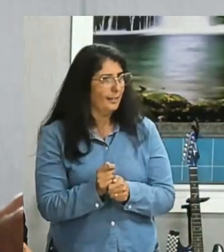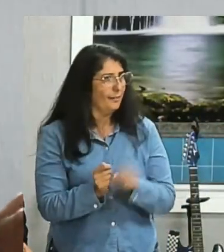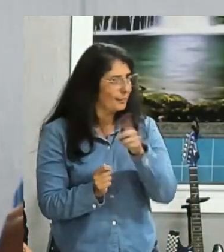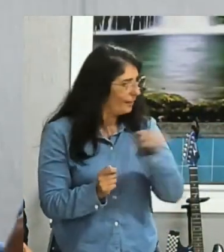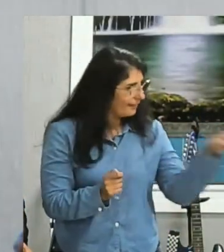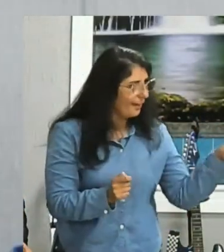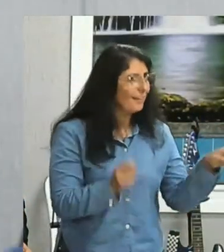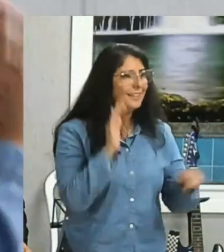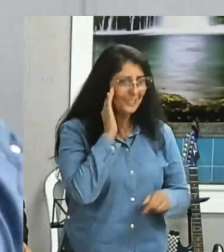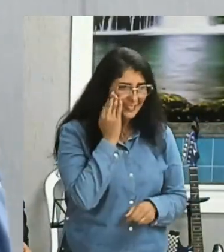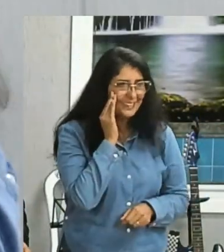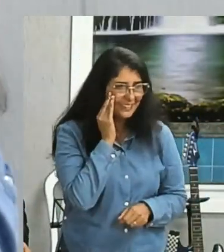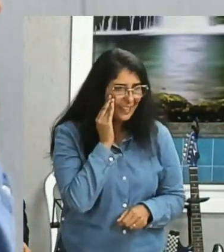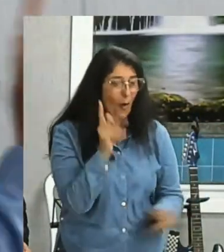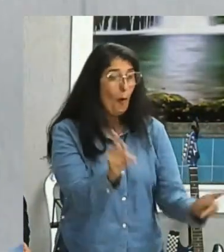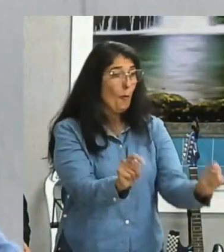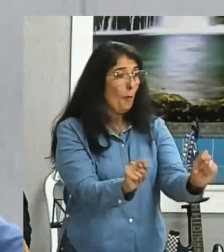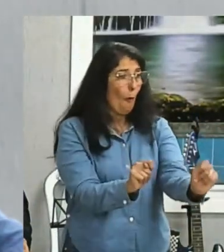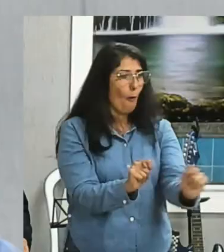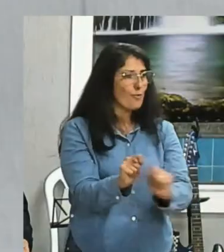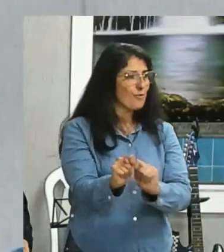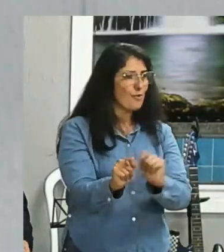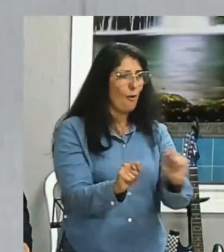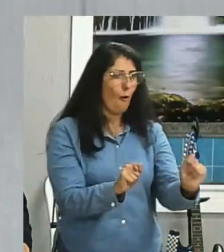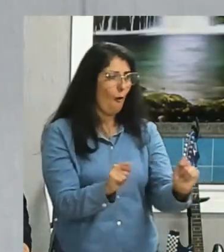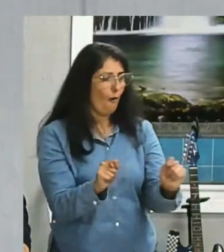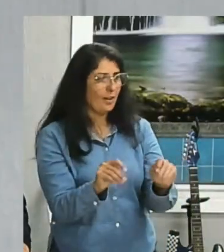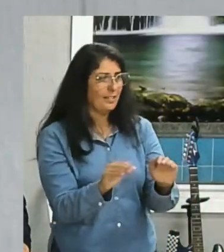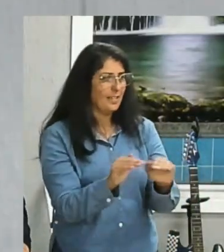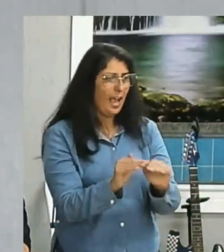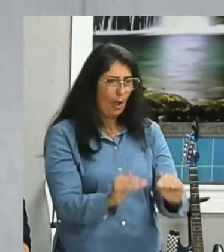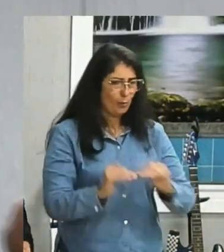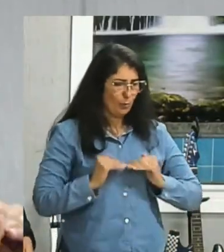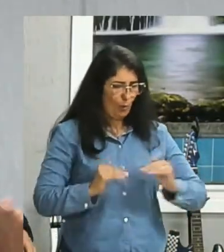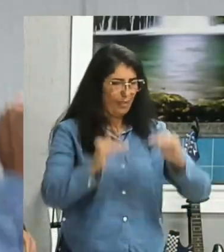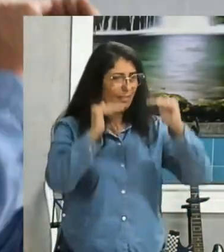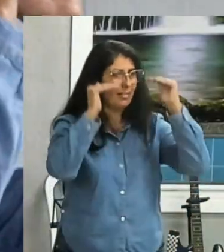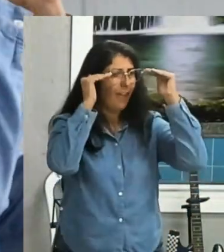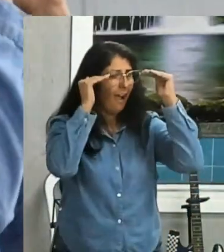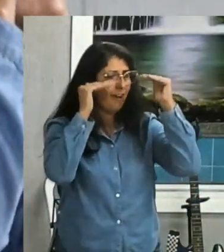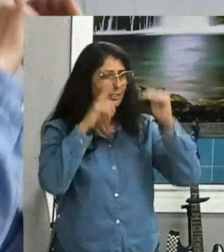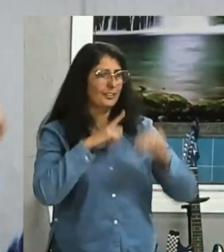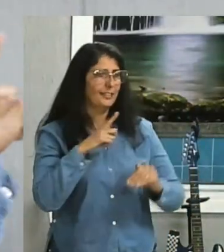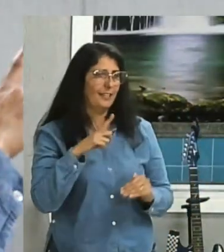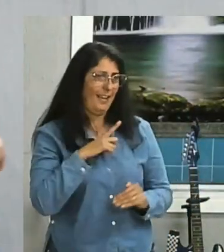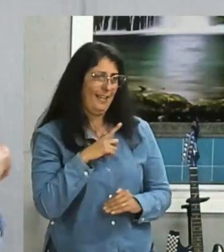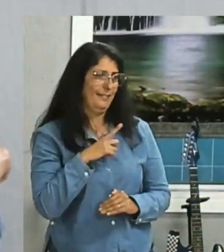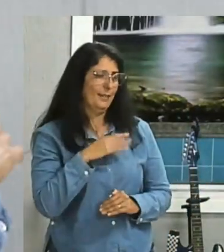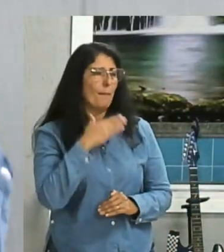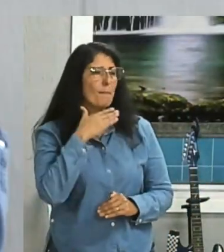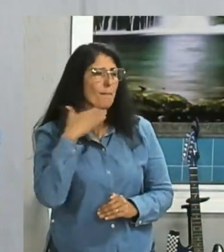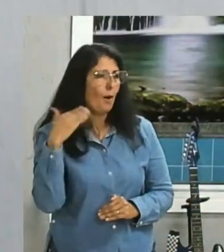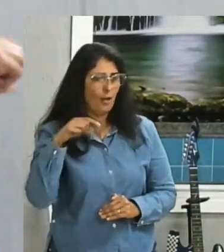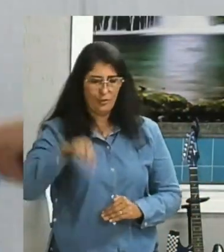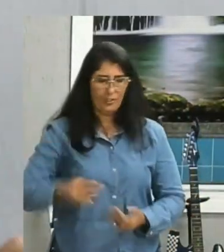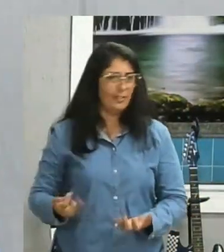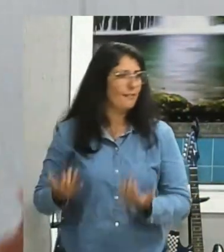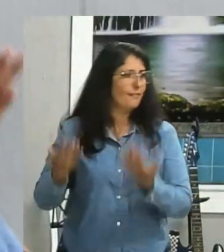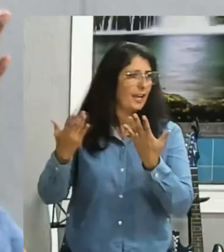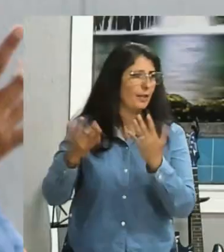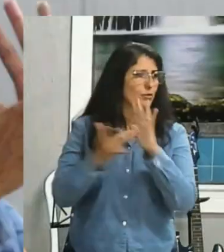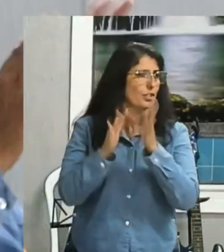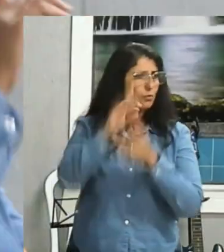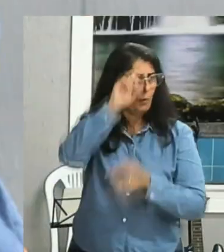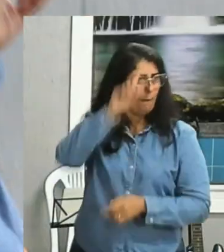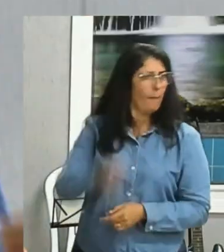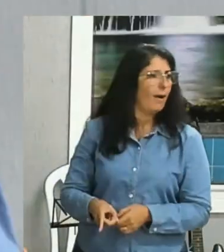o controle, ele tem a autoridade sobre a morte e sobre o inferno.